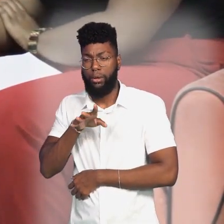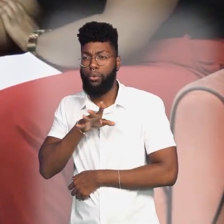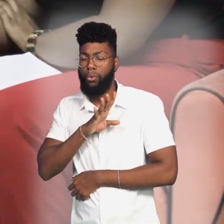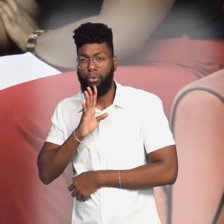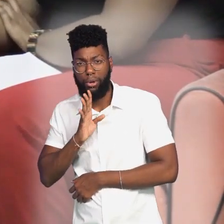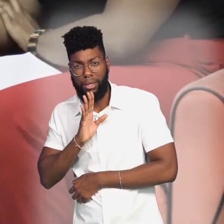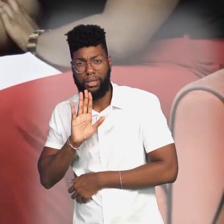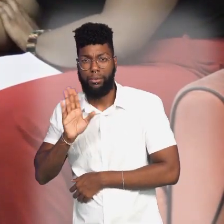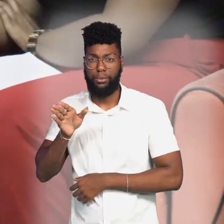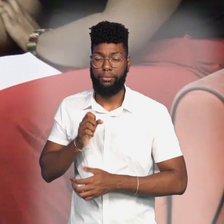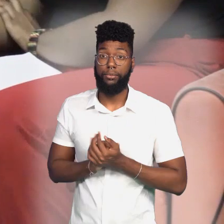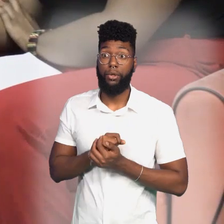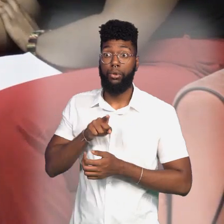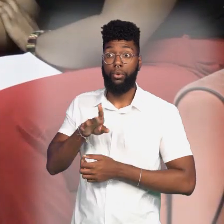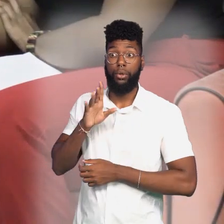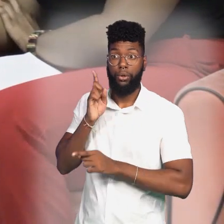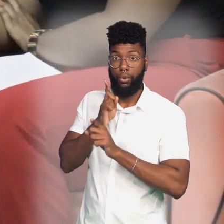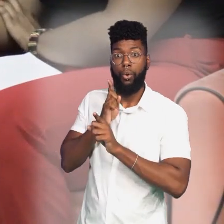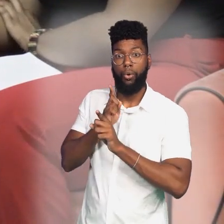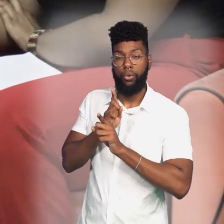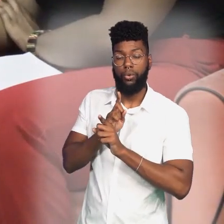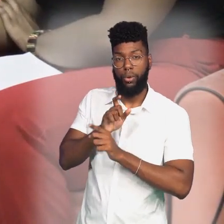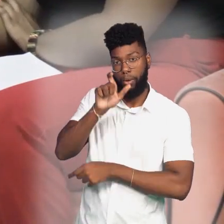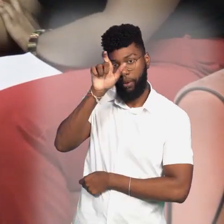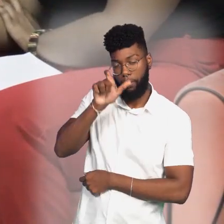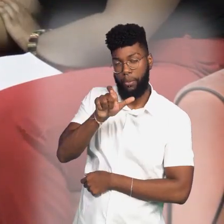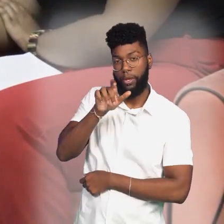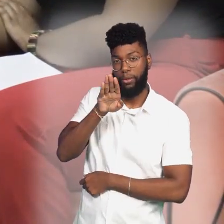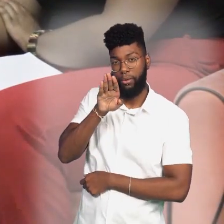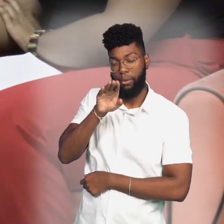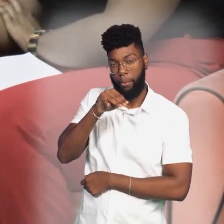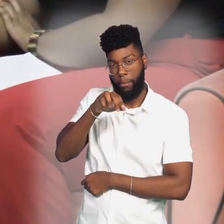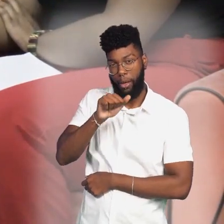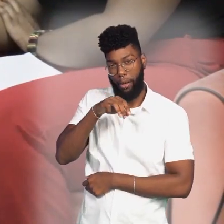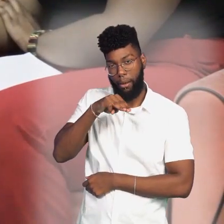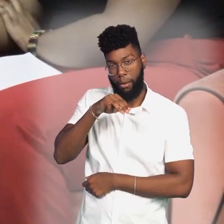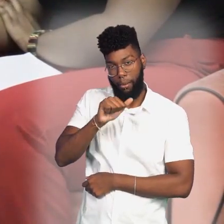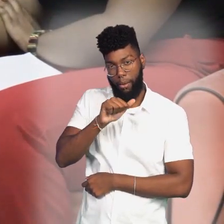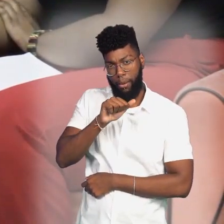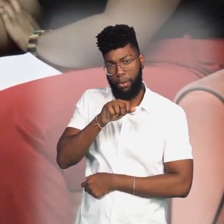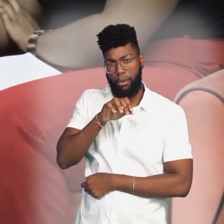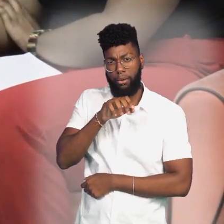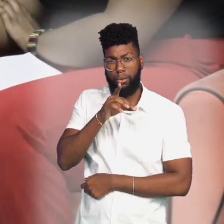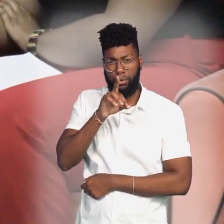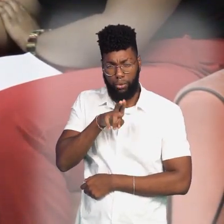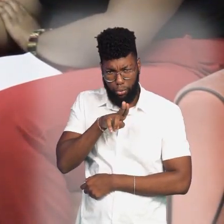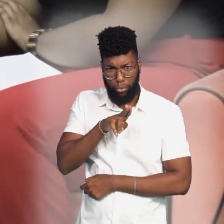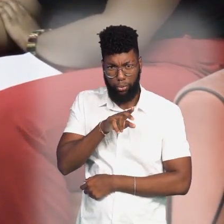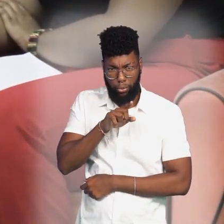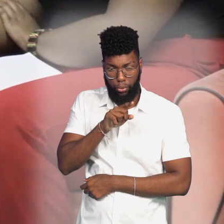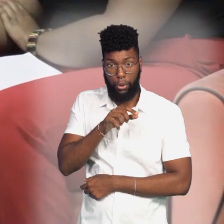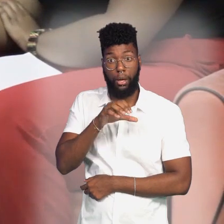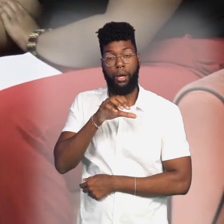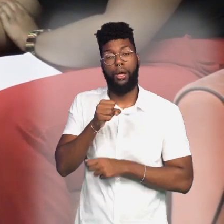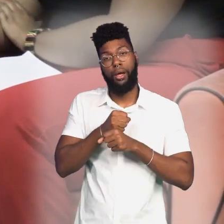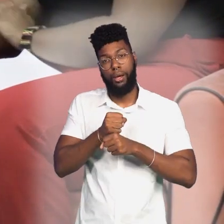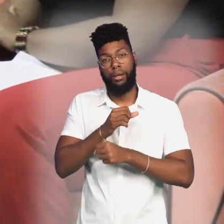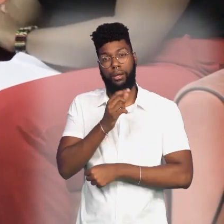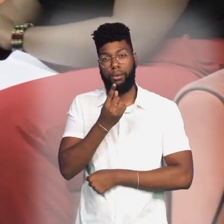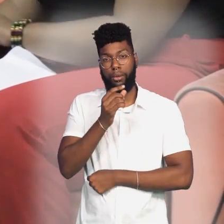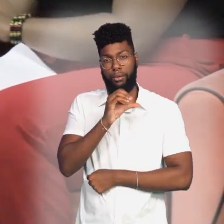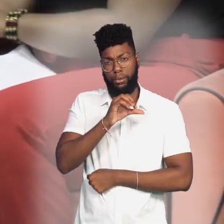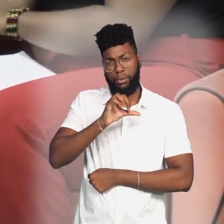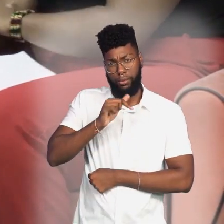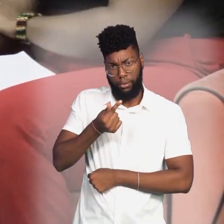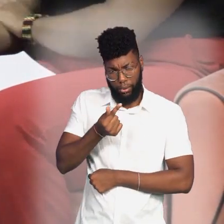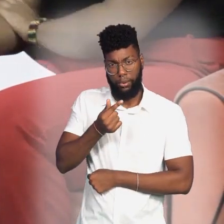E aí, Exatamente nós nesse conhecemos. período. Em 97 a gente se conhece, o Mamadou entrando como chefe de cozinha, eu como garçom